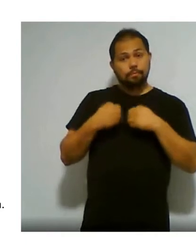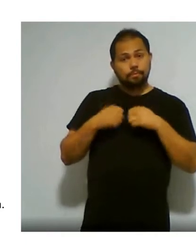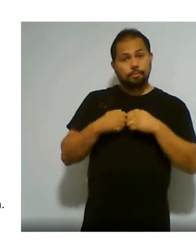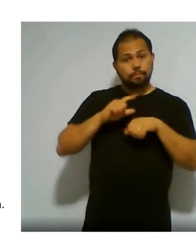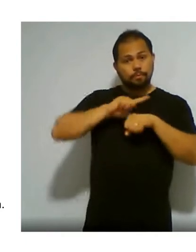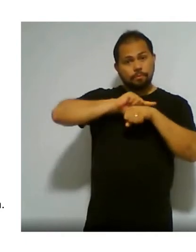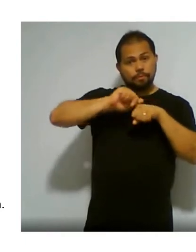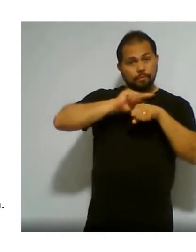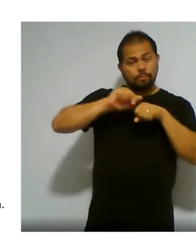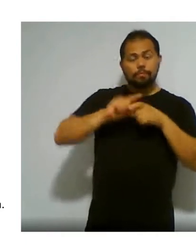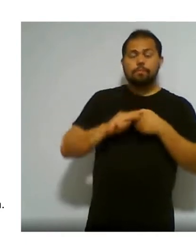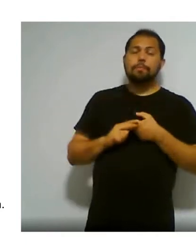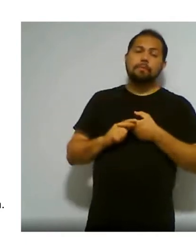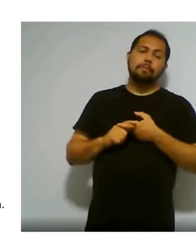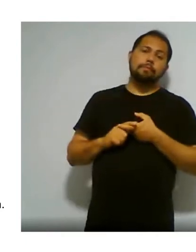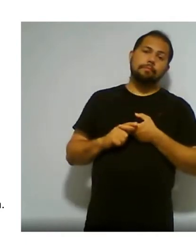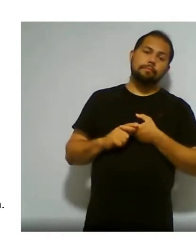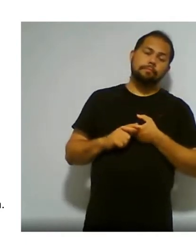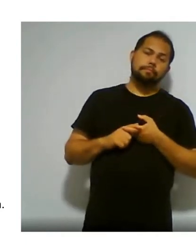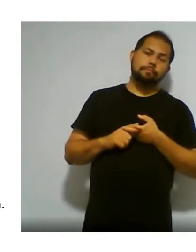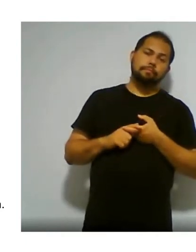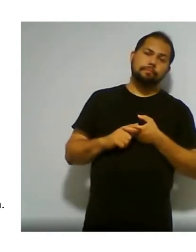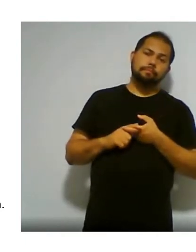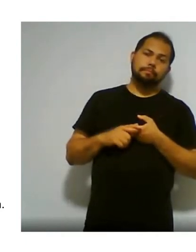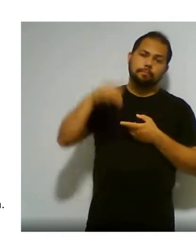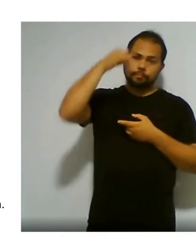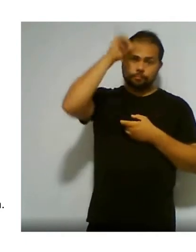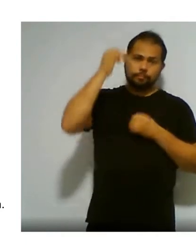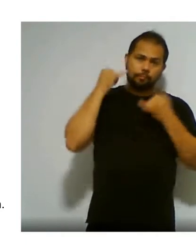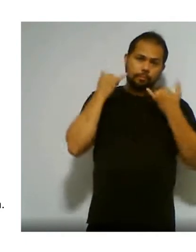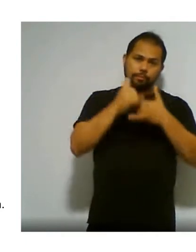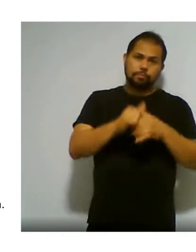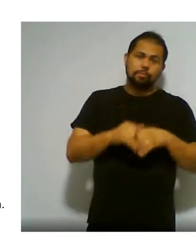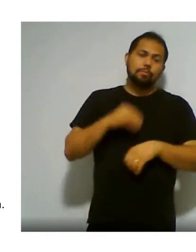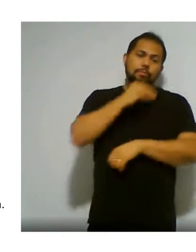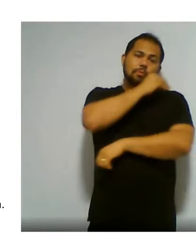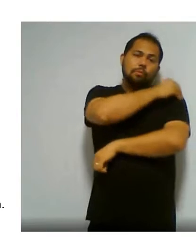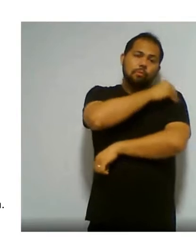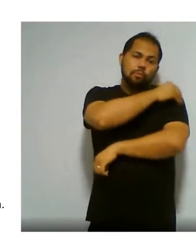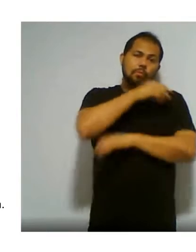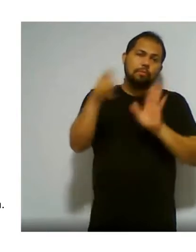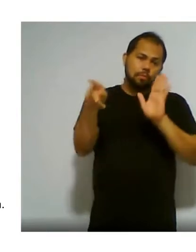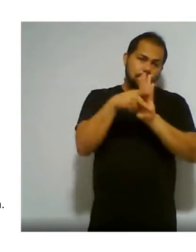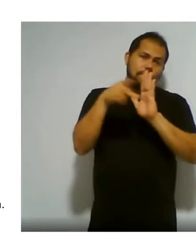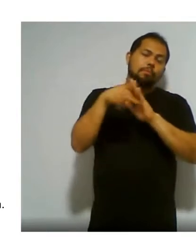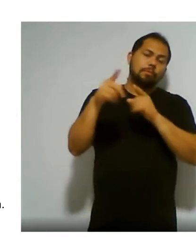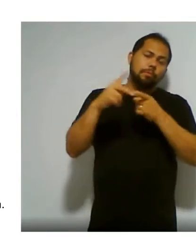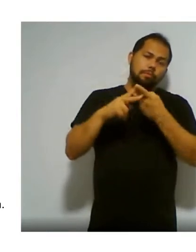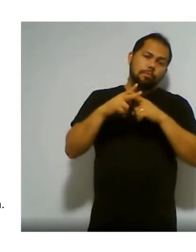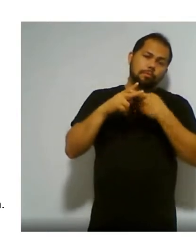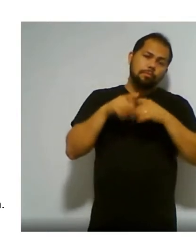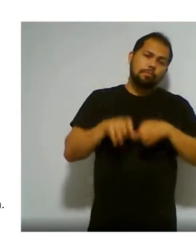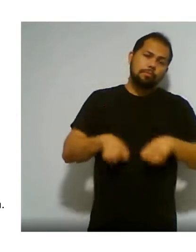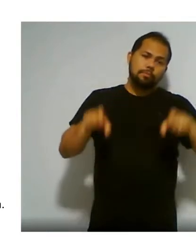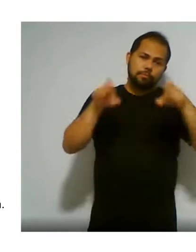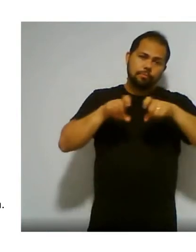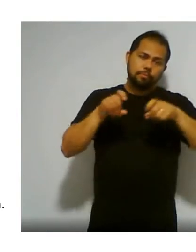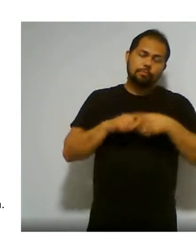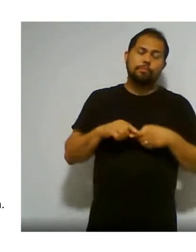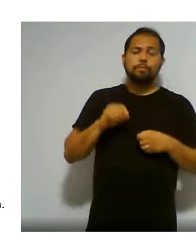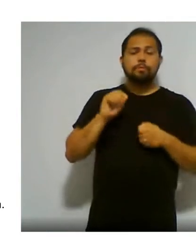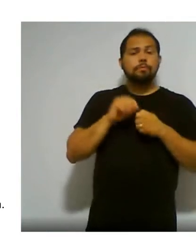para não conduzir uma carga, o álcool isopropílico para limpar. O que a gente vai fazer? Desliga o computador, retira o cabo de